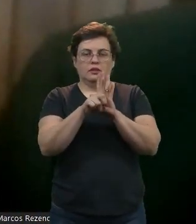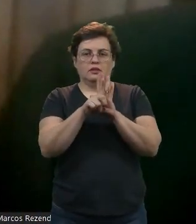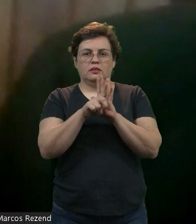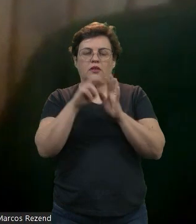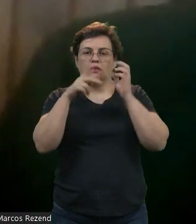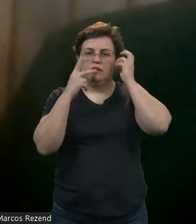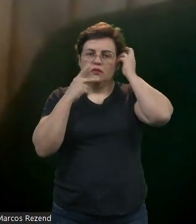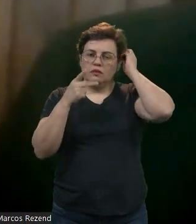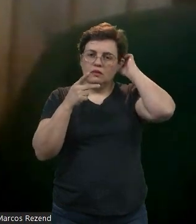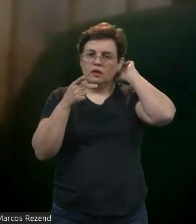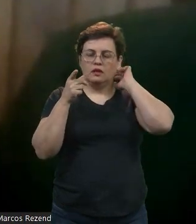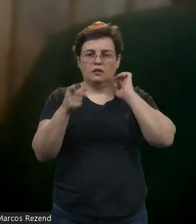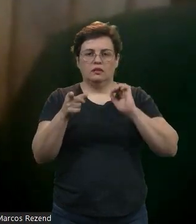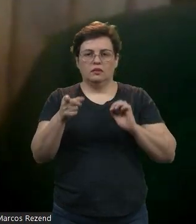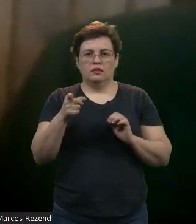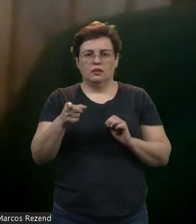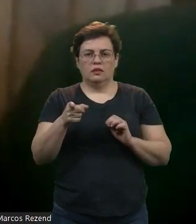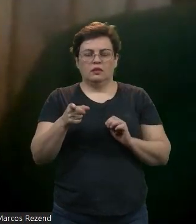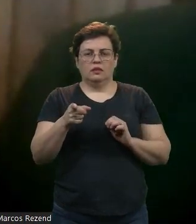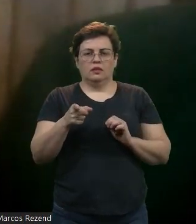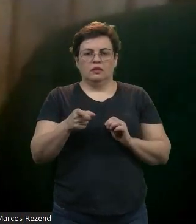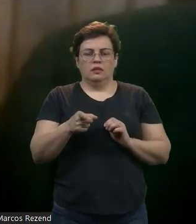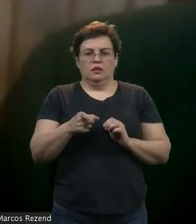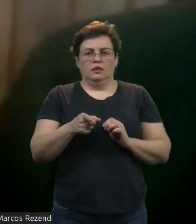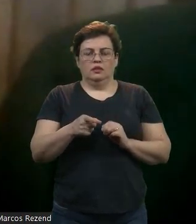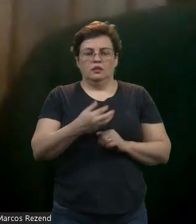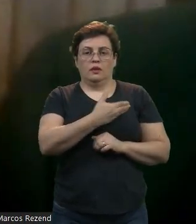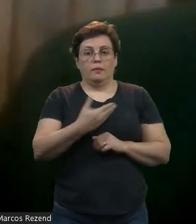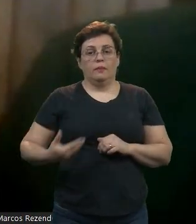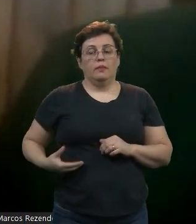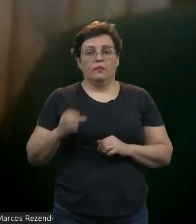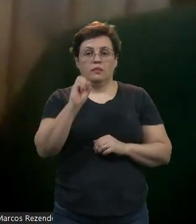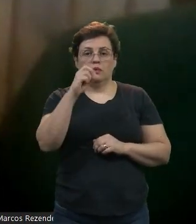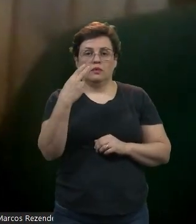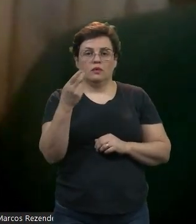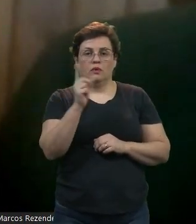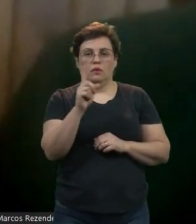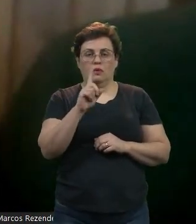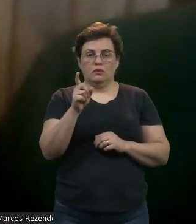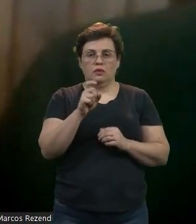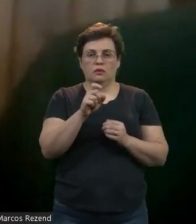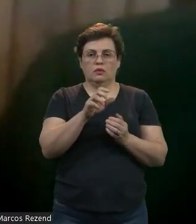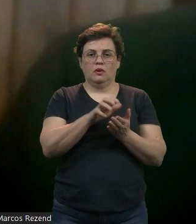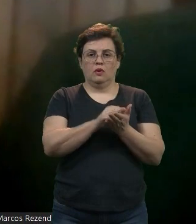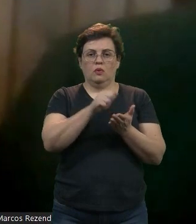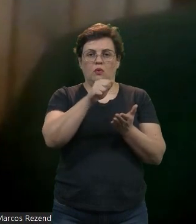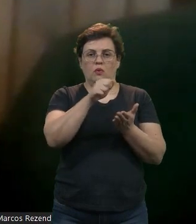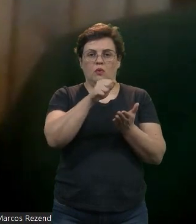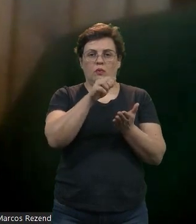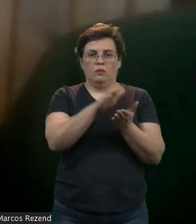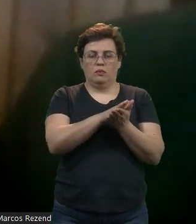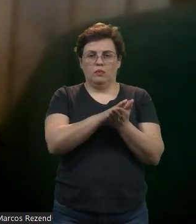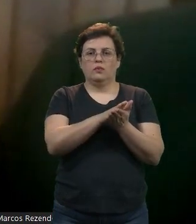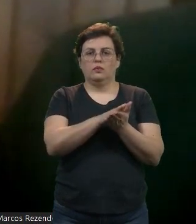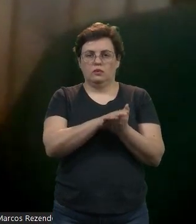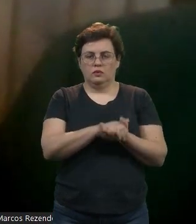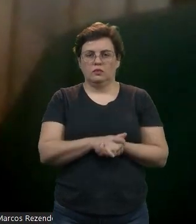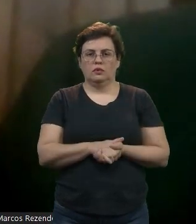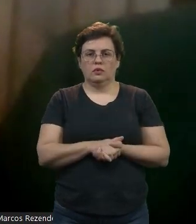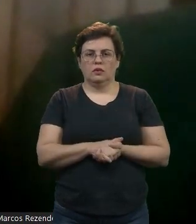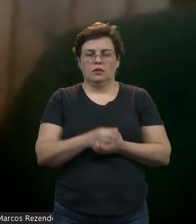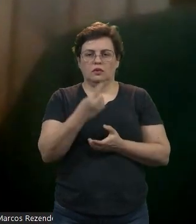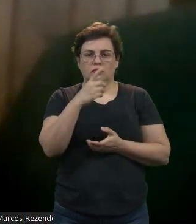infrator, agente público ou não, à pena pecuniária de 5 mil a 100 mil UFIRS e